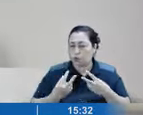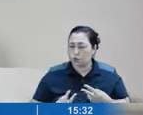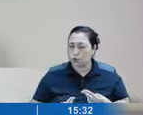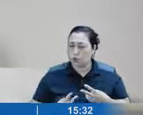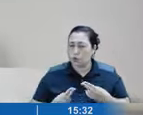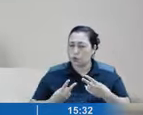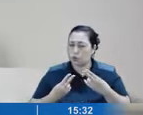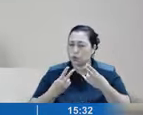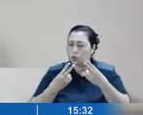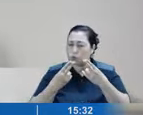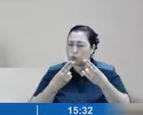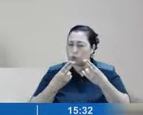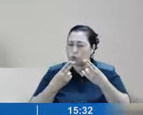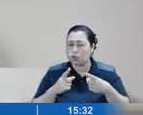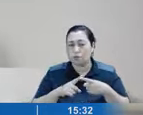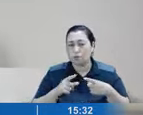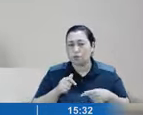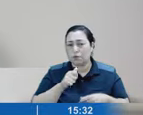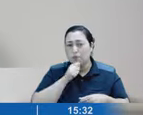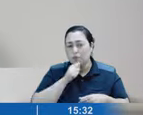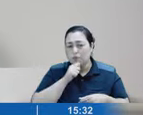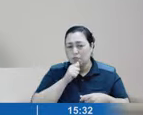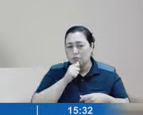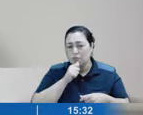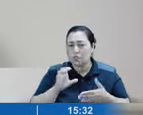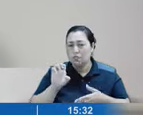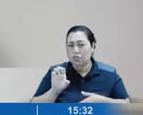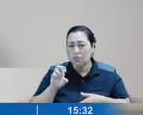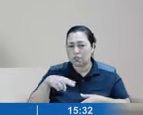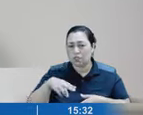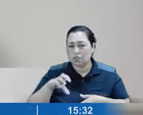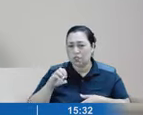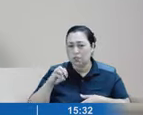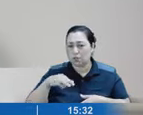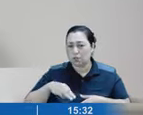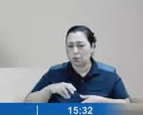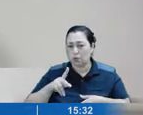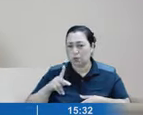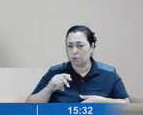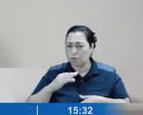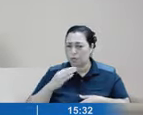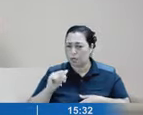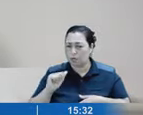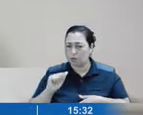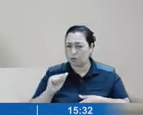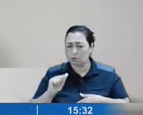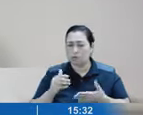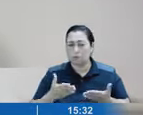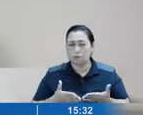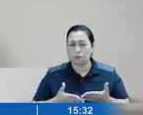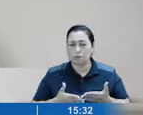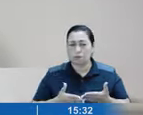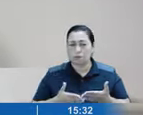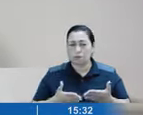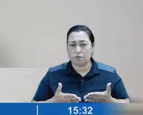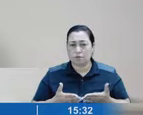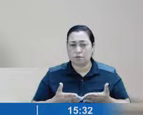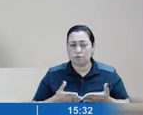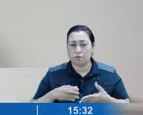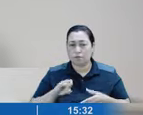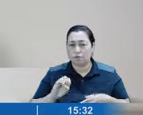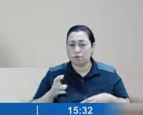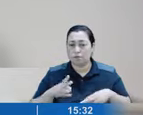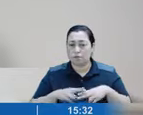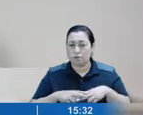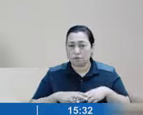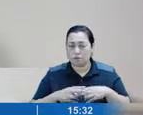cirurgia. Mas ainda é o enema opaco. Colono, você vê que está distendido. Só se, por exemplo, paciente que está